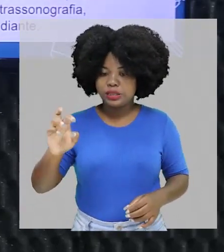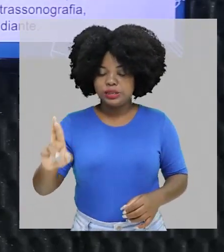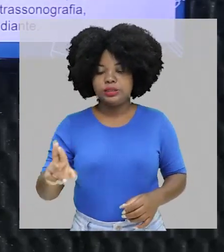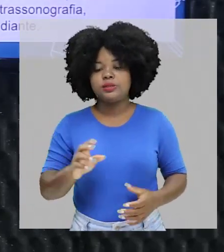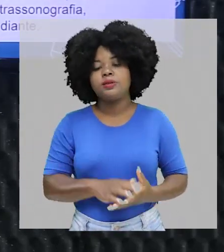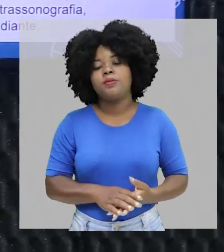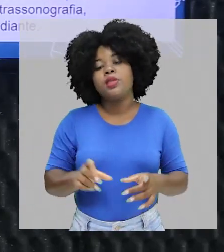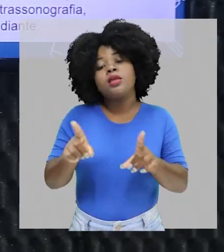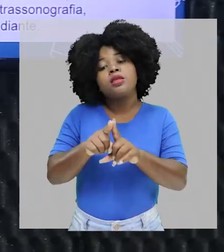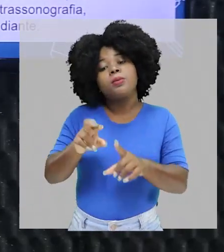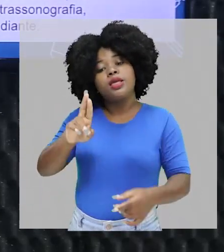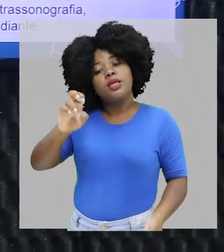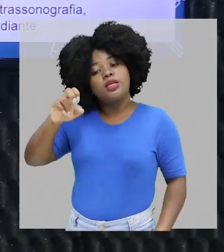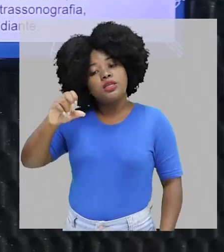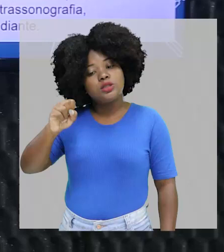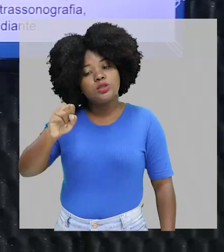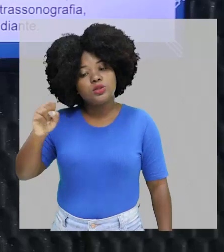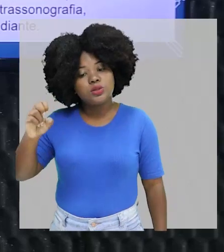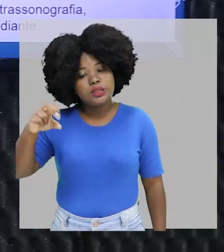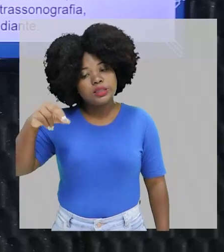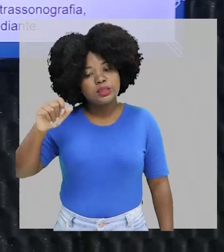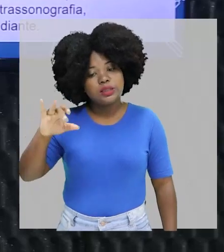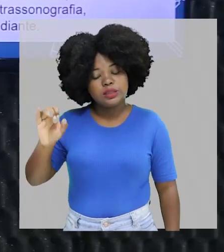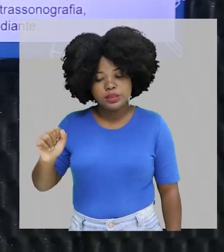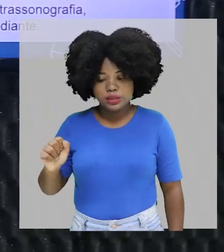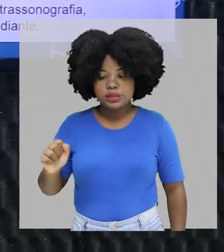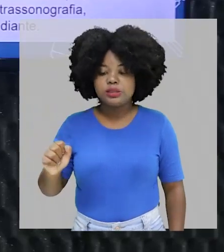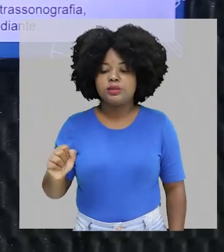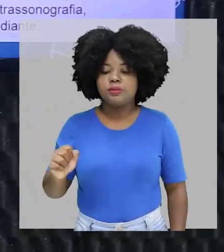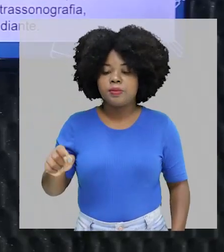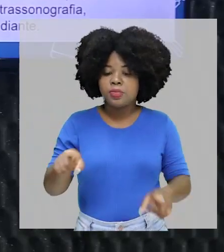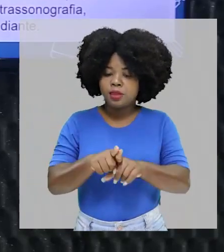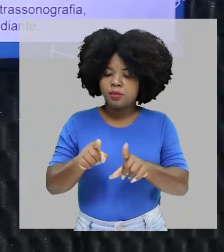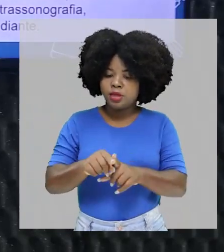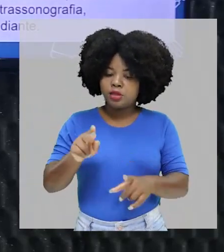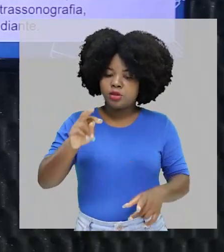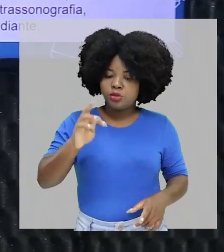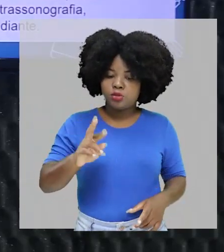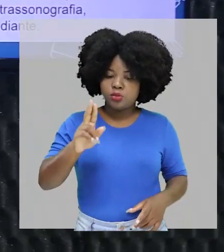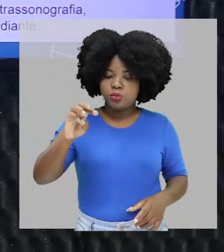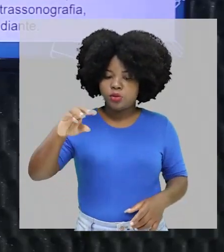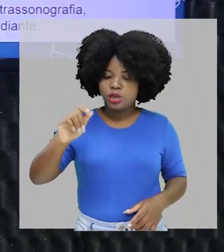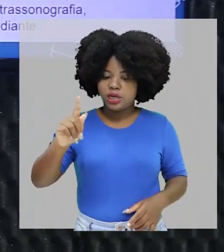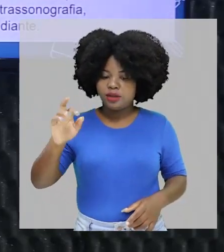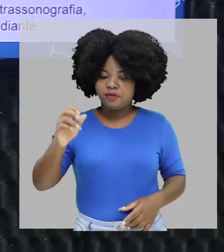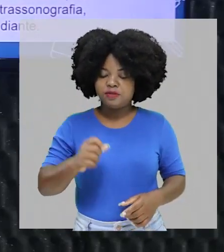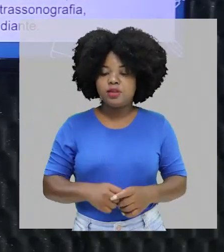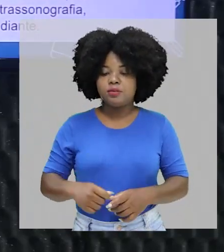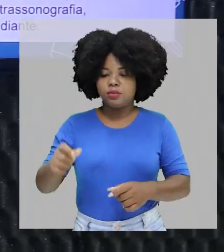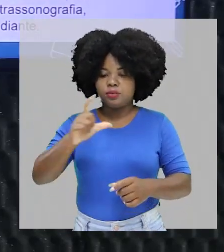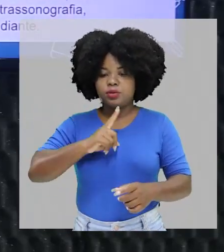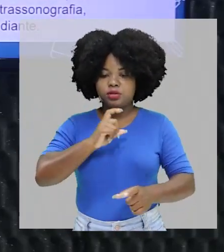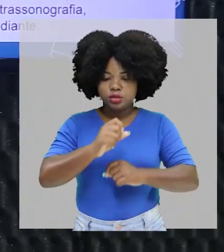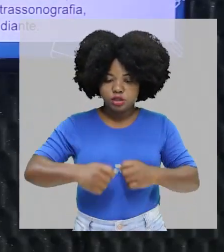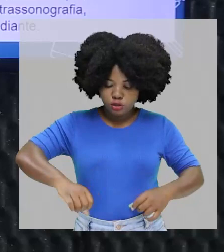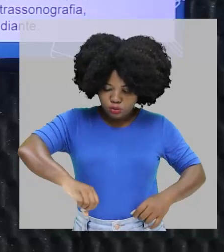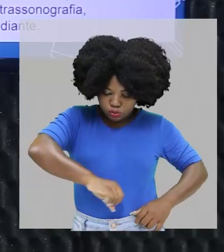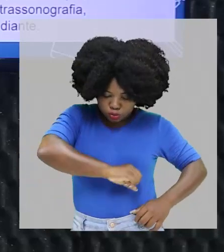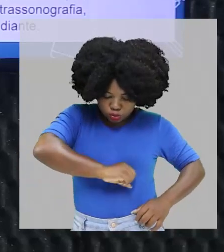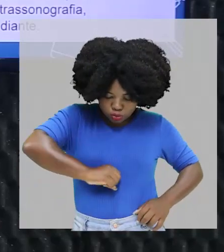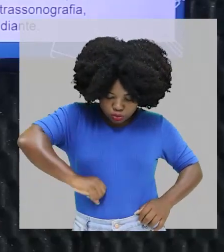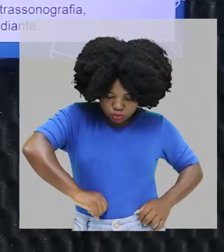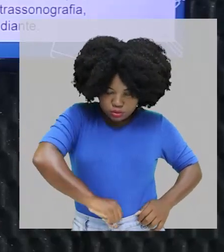magnética ou a tomografia, né, para você verificar, fazer um diagnóstico